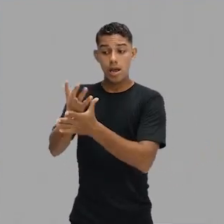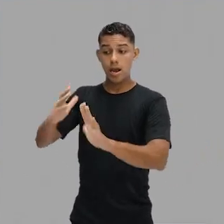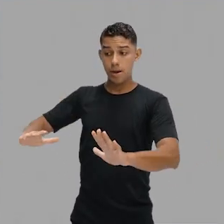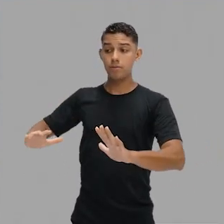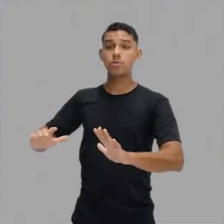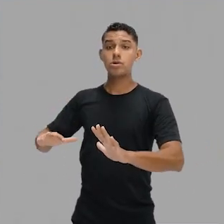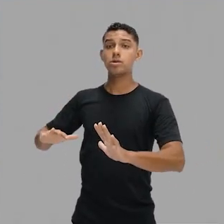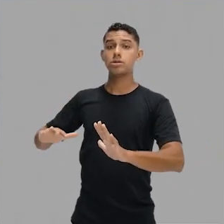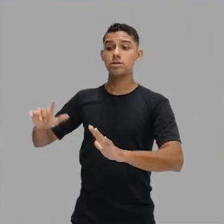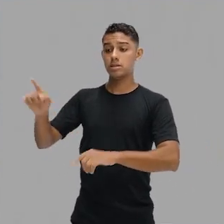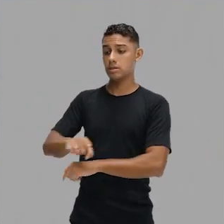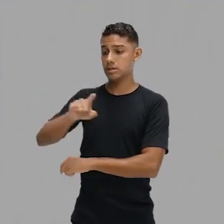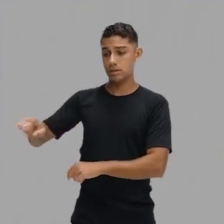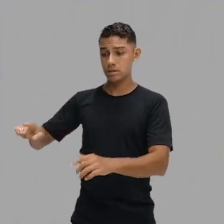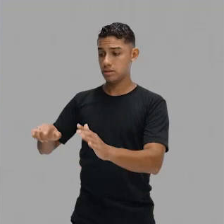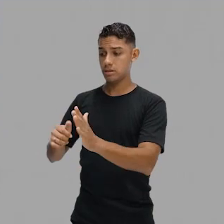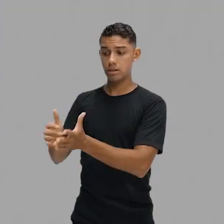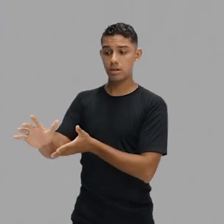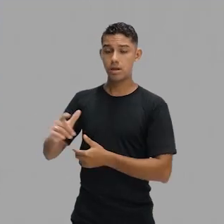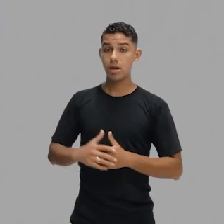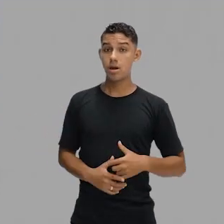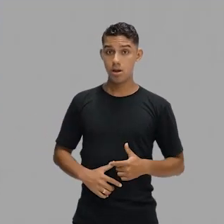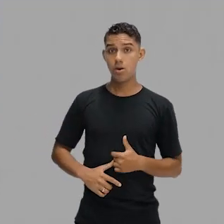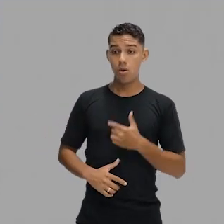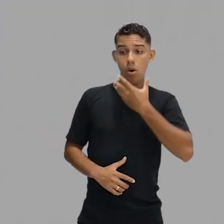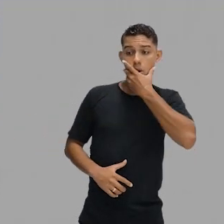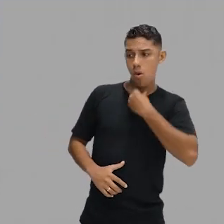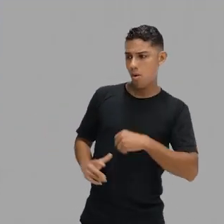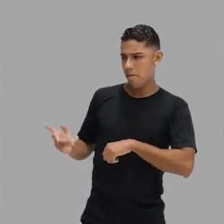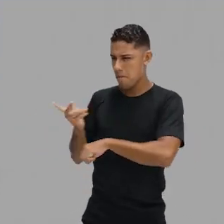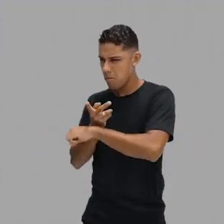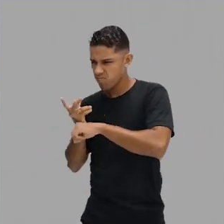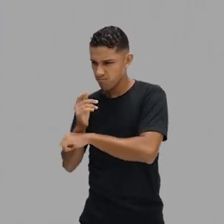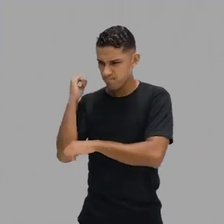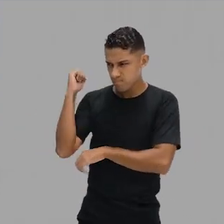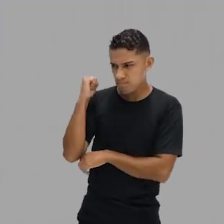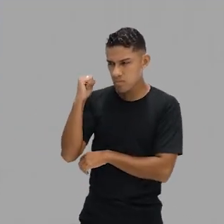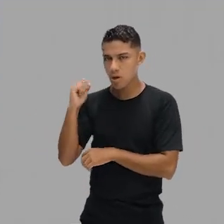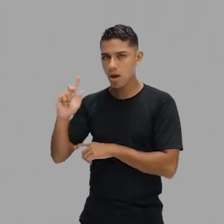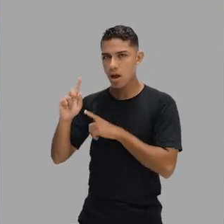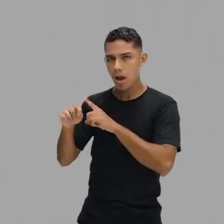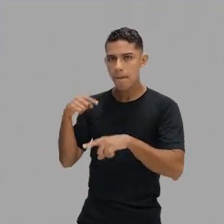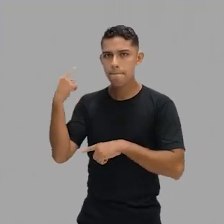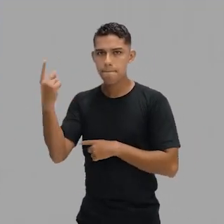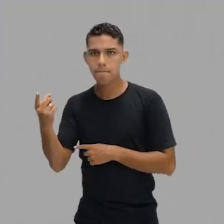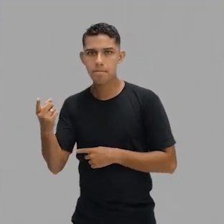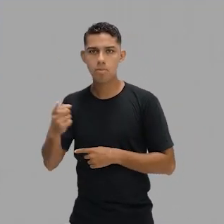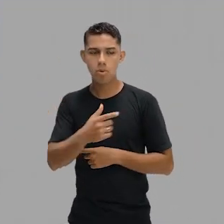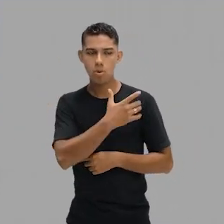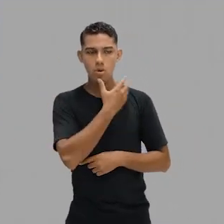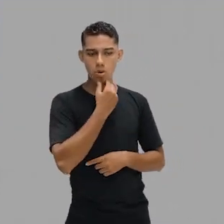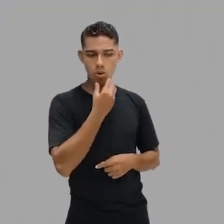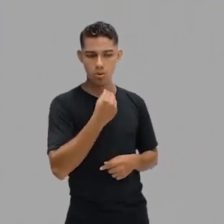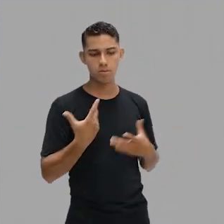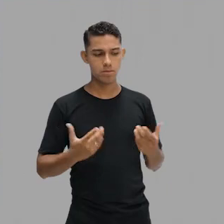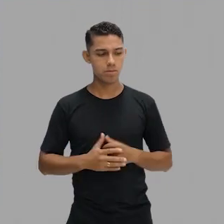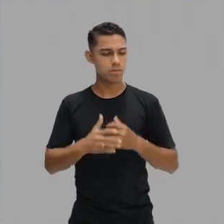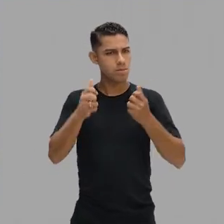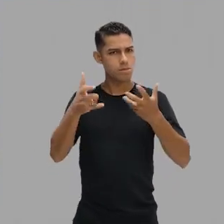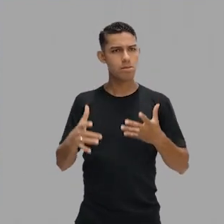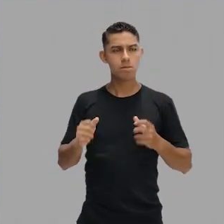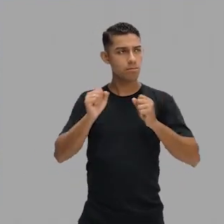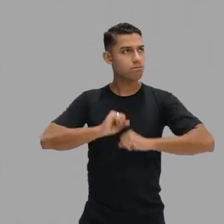e aniquilação do ser humano pelo próprio ser humano. Na letra B isso não está expresso de forma